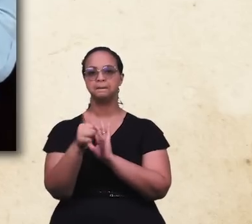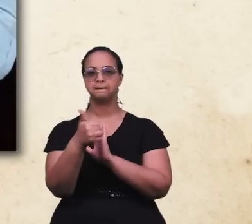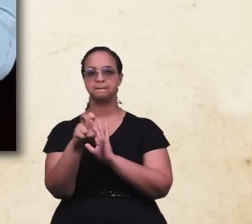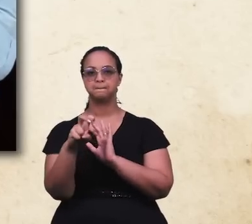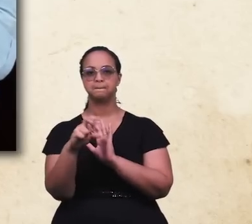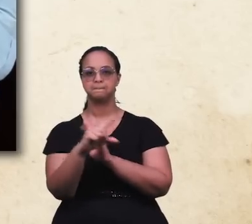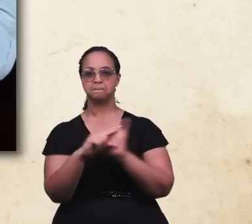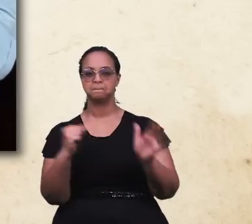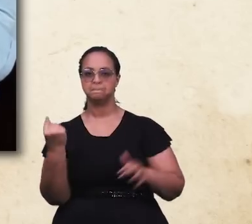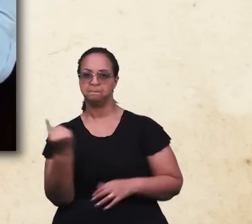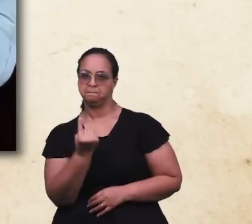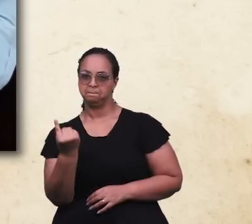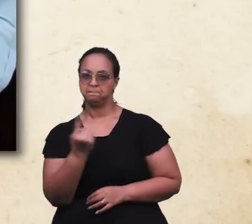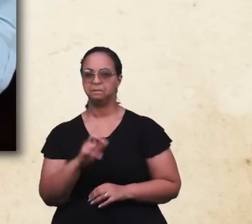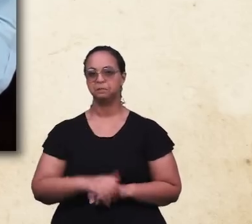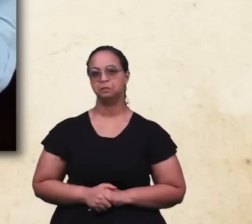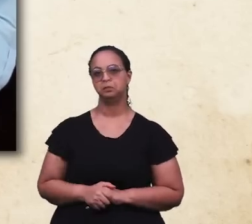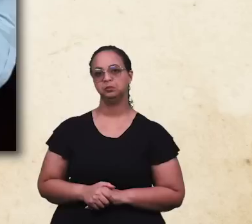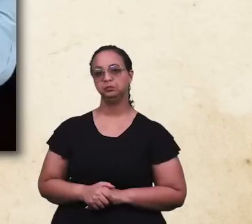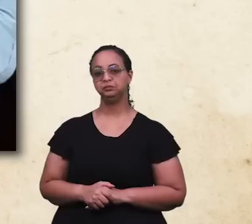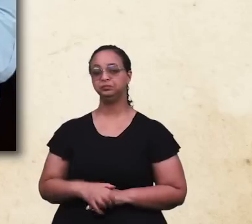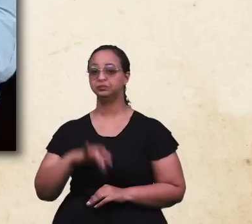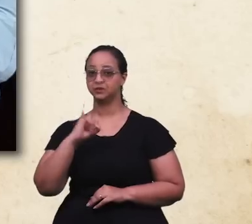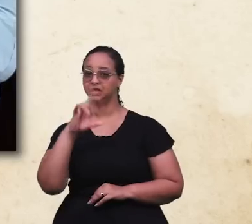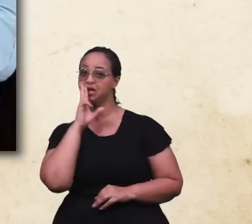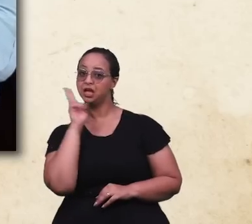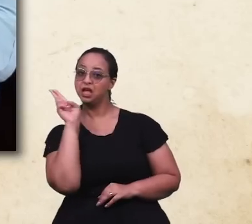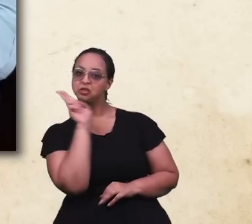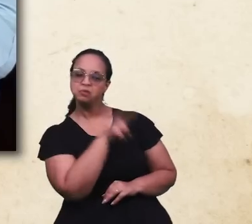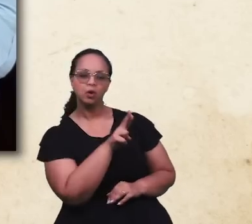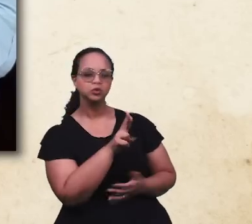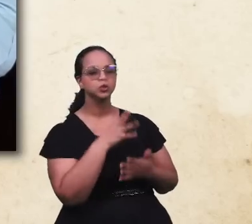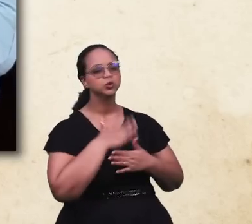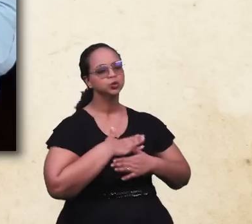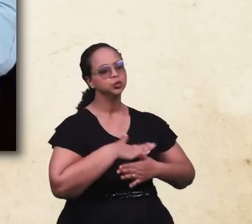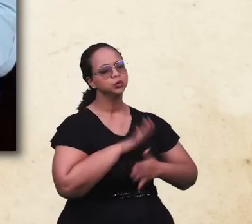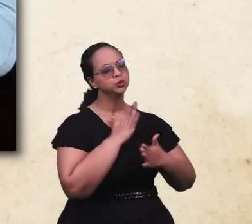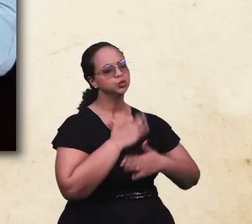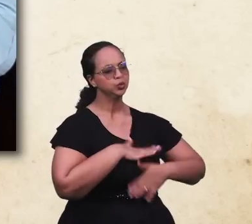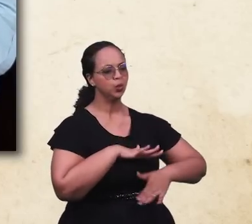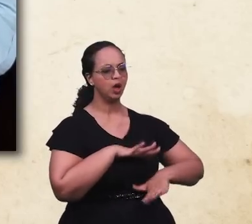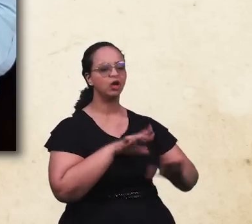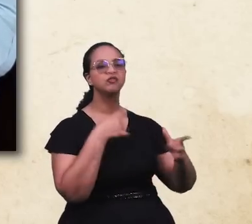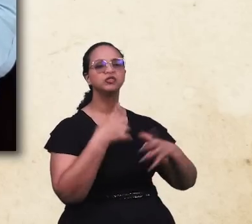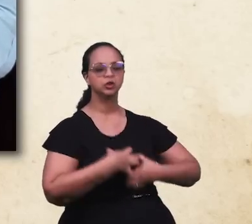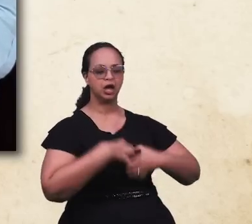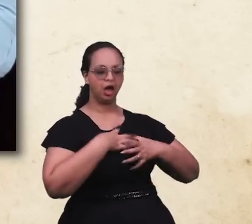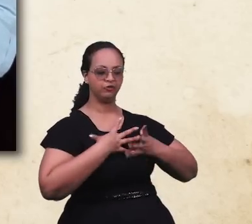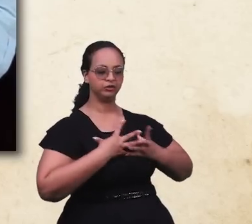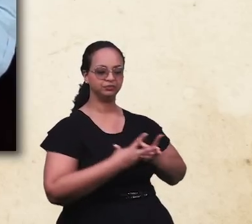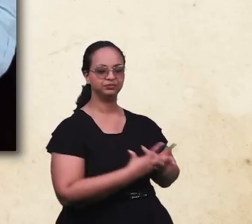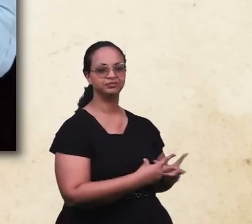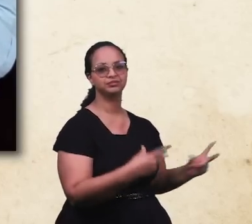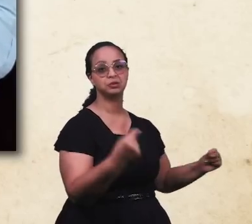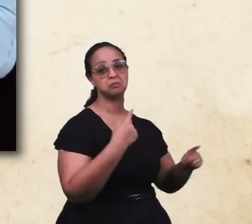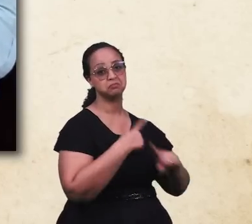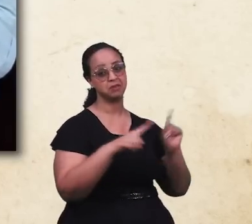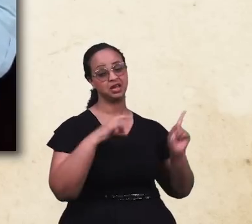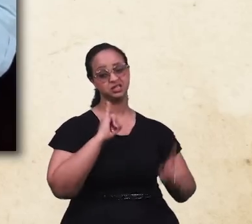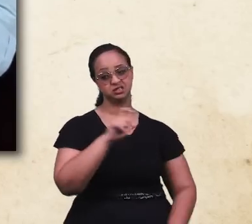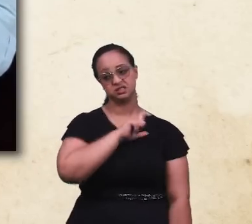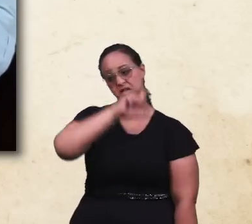1. A resposta branda desvia o furor, mas a palavra